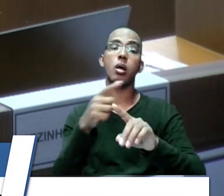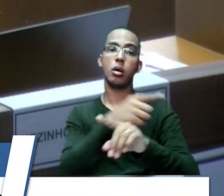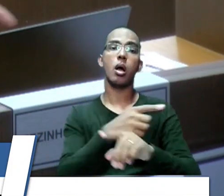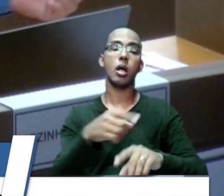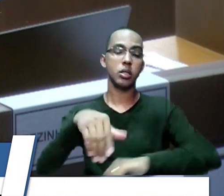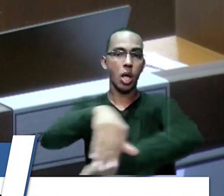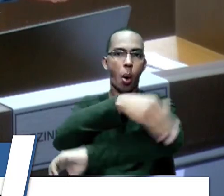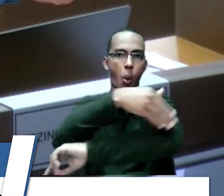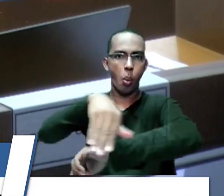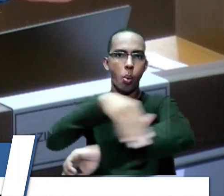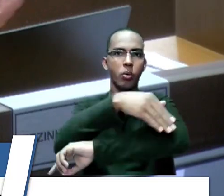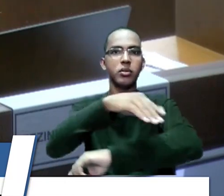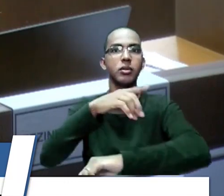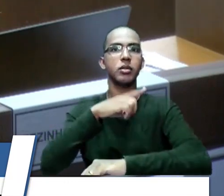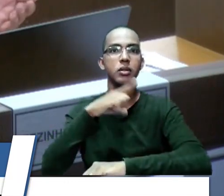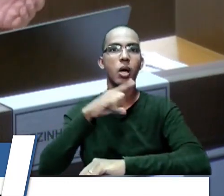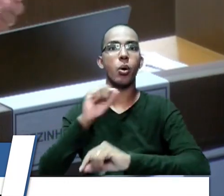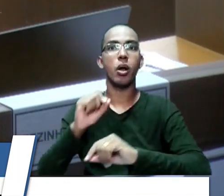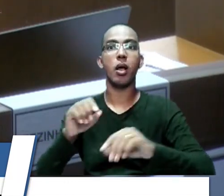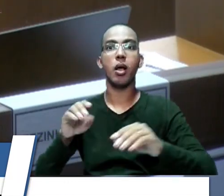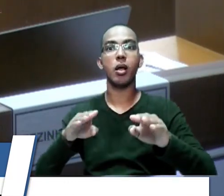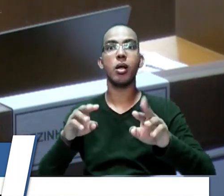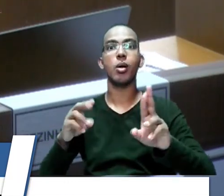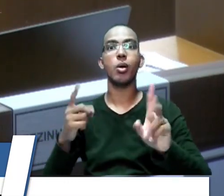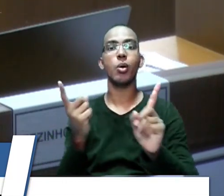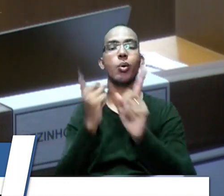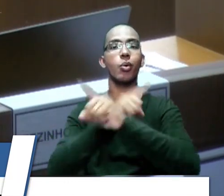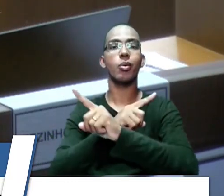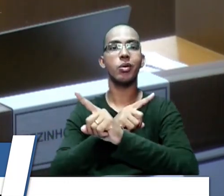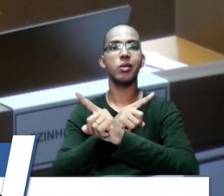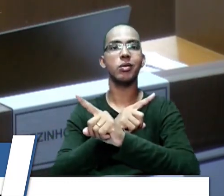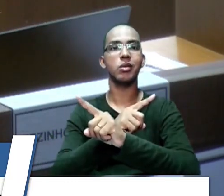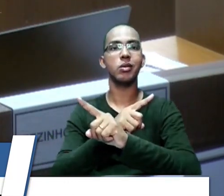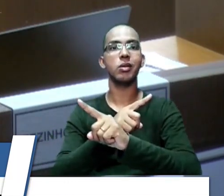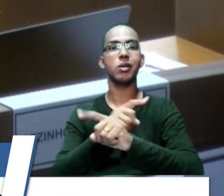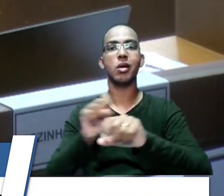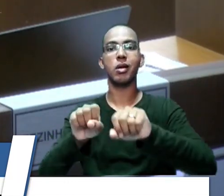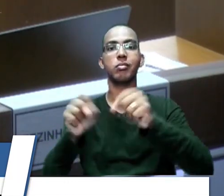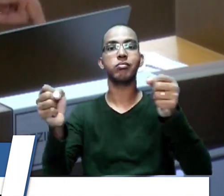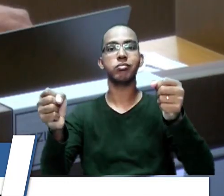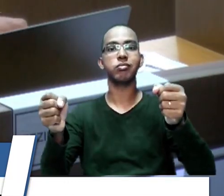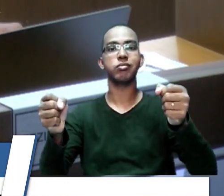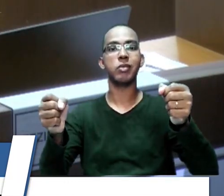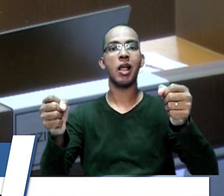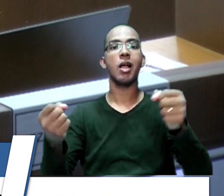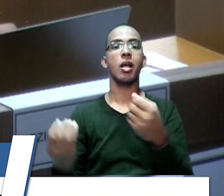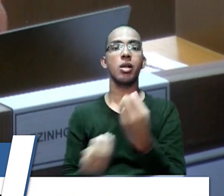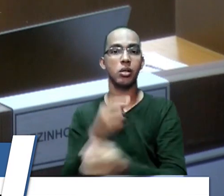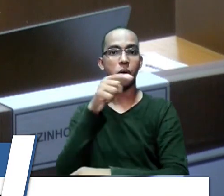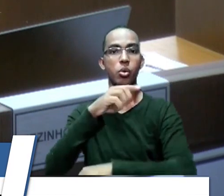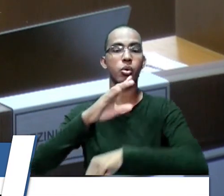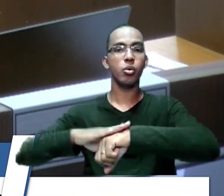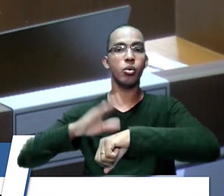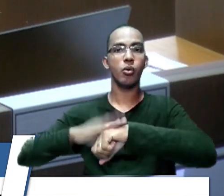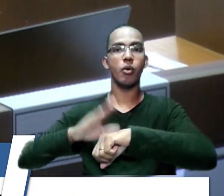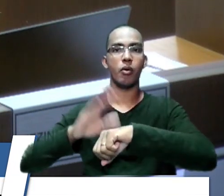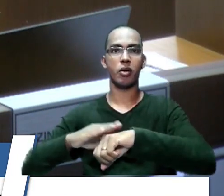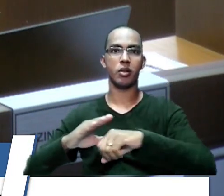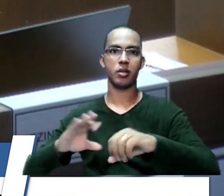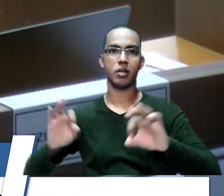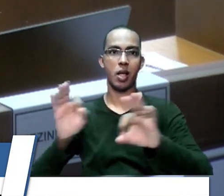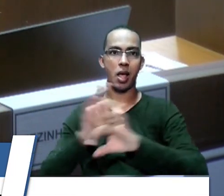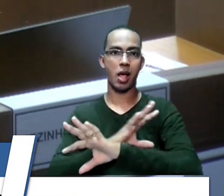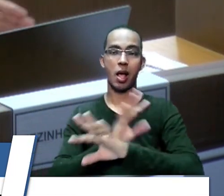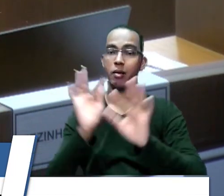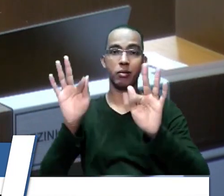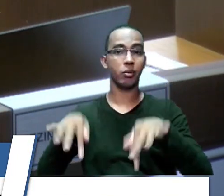está contramão, ela está mão para vir, ela morre, né? E ali na onde que ela morre, ela não tem saída,